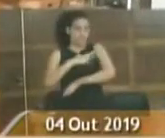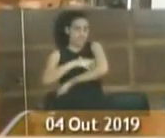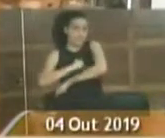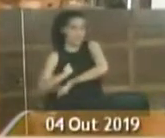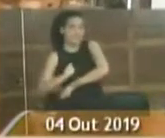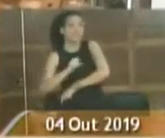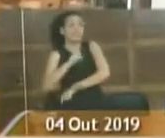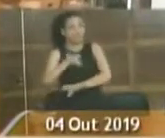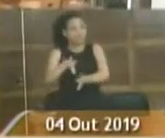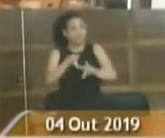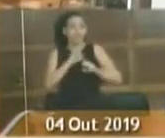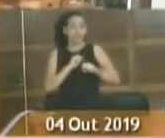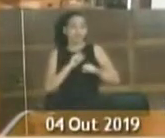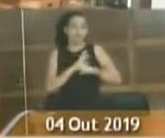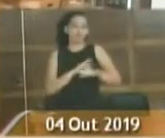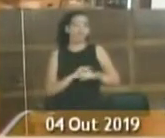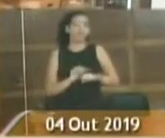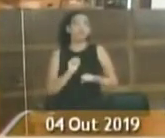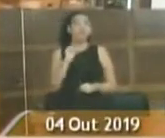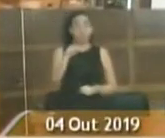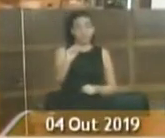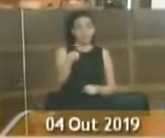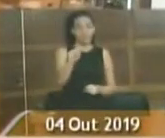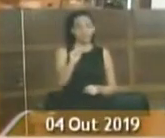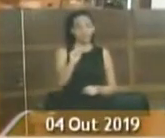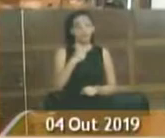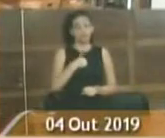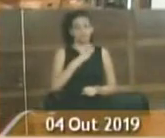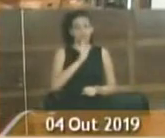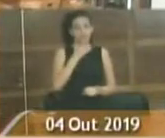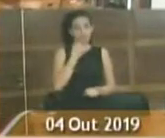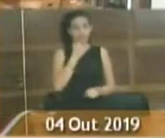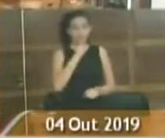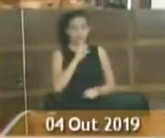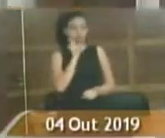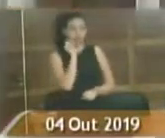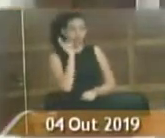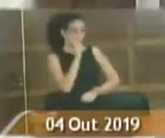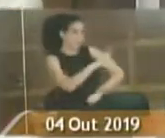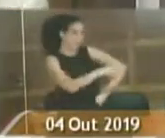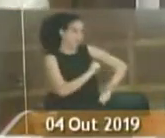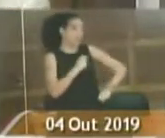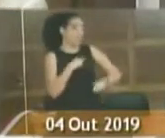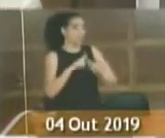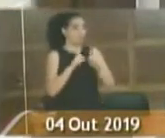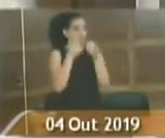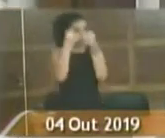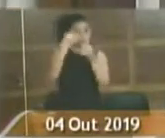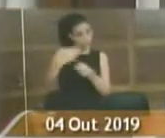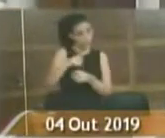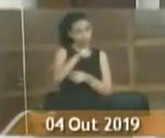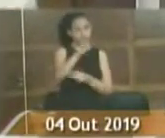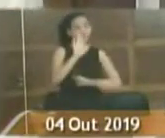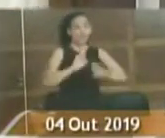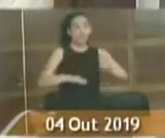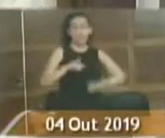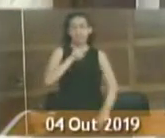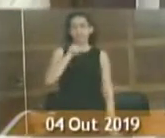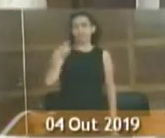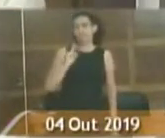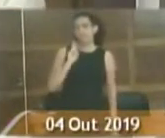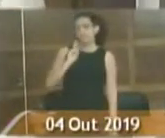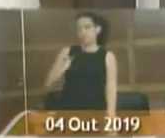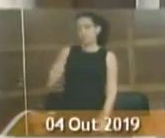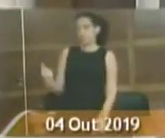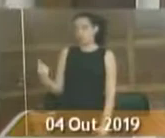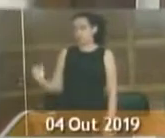Pega, foi o que a tia falou. O que que acontece? Esse gato, se ele arranhar... Mas deixa eu explicar uma coisa para você. Porque, às vezes, você passa assim na rua, viu o gato com